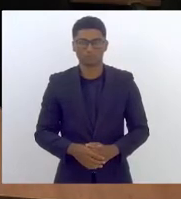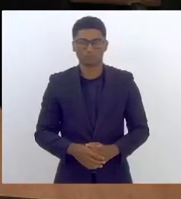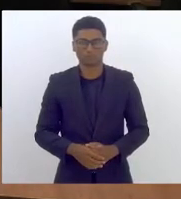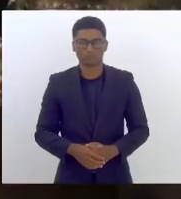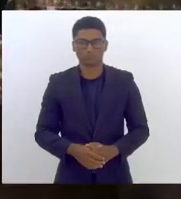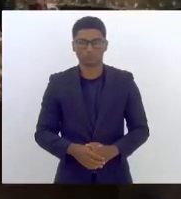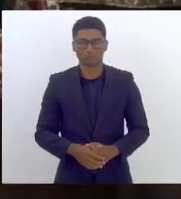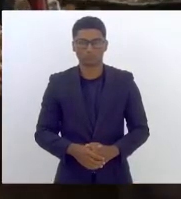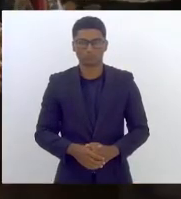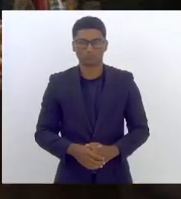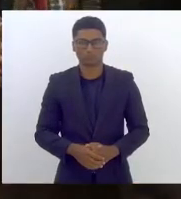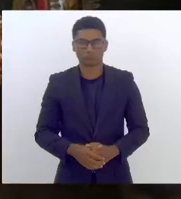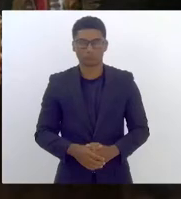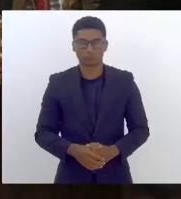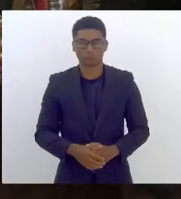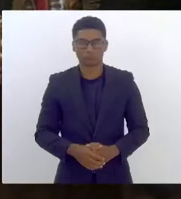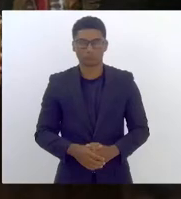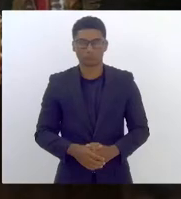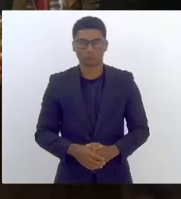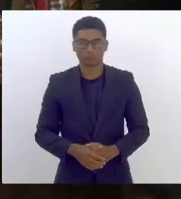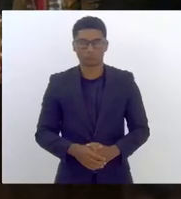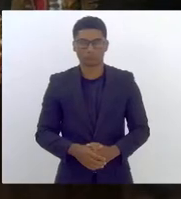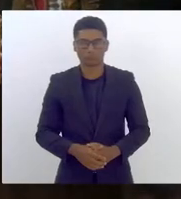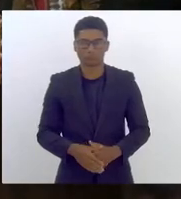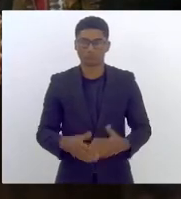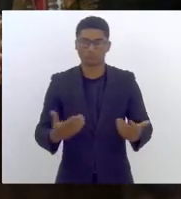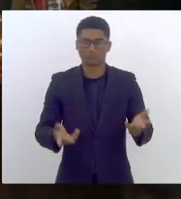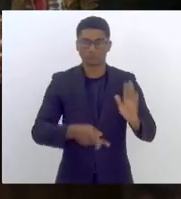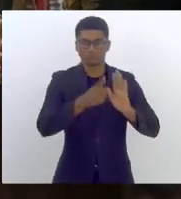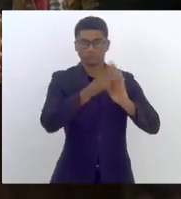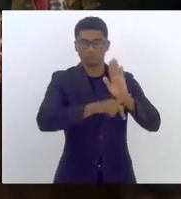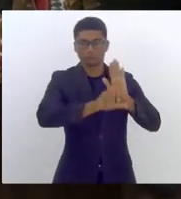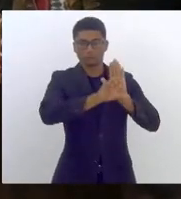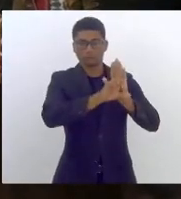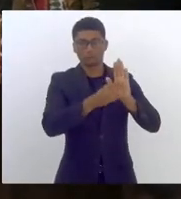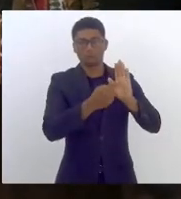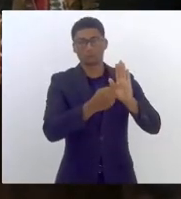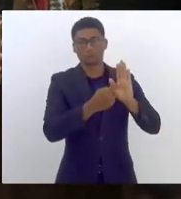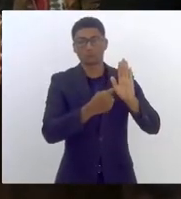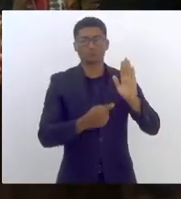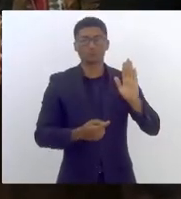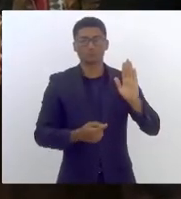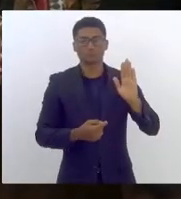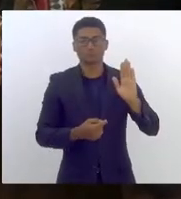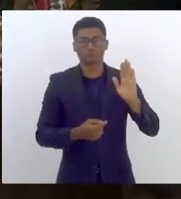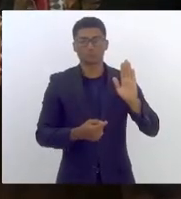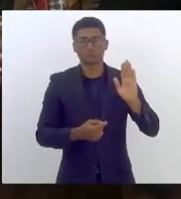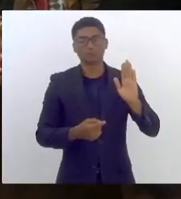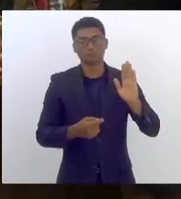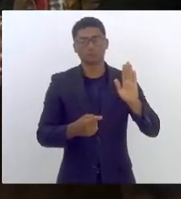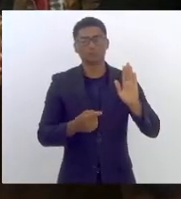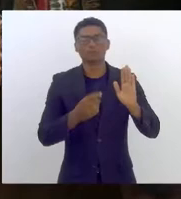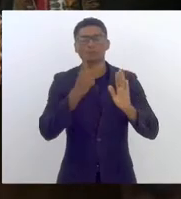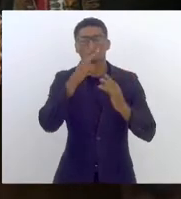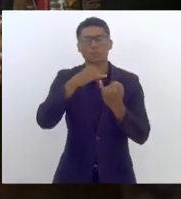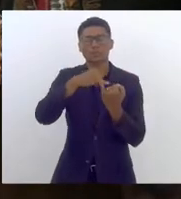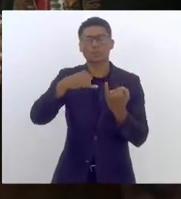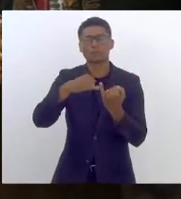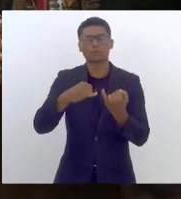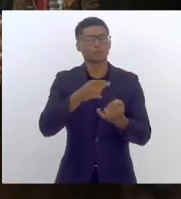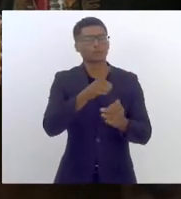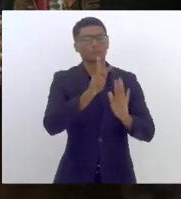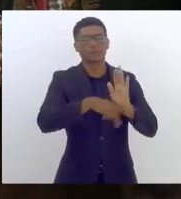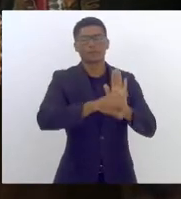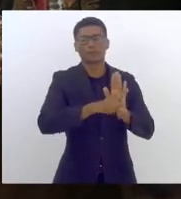Saltão aqui então Presidente o PL até muito semelhante um pele da marca